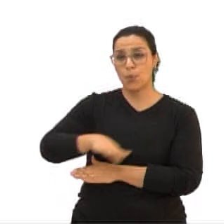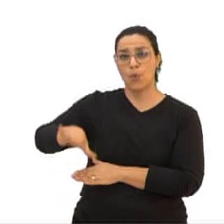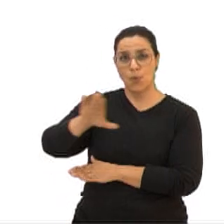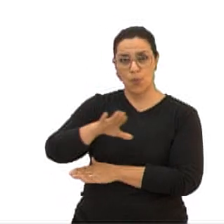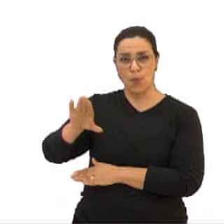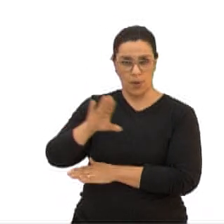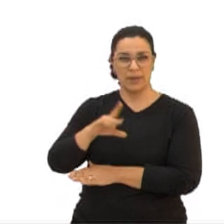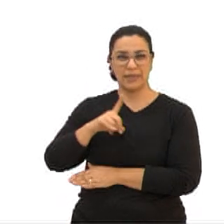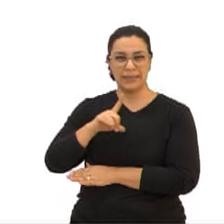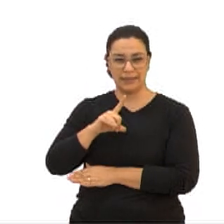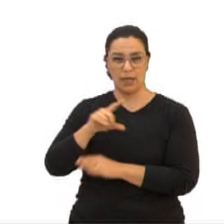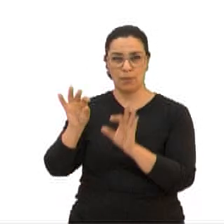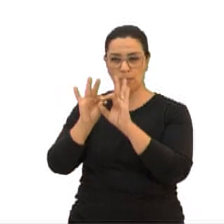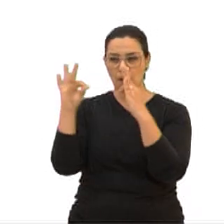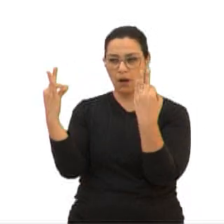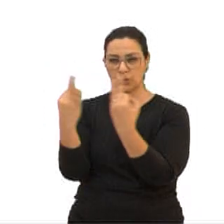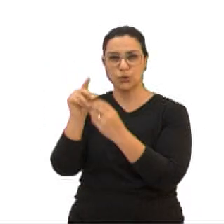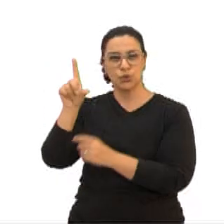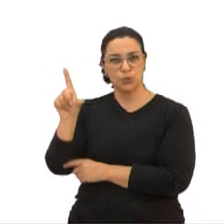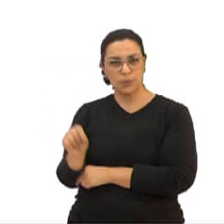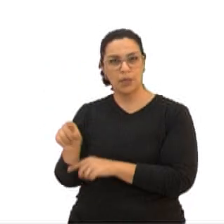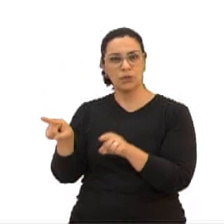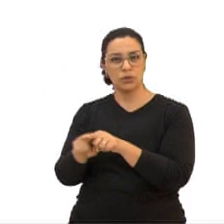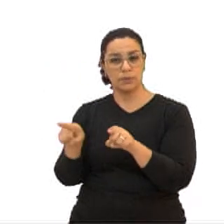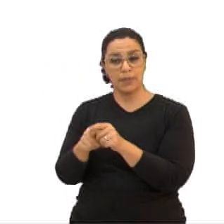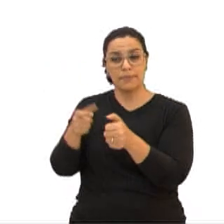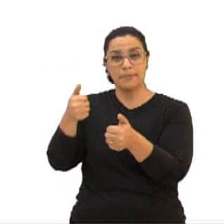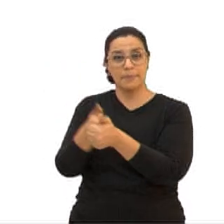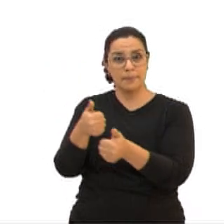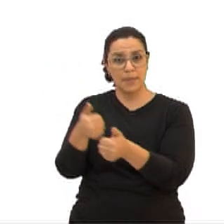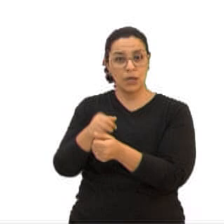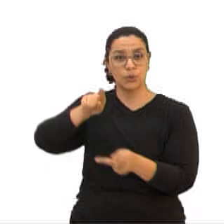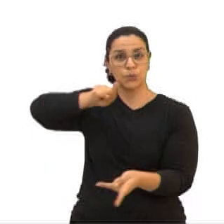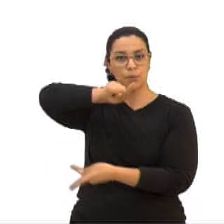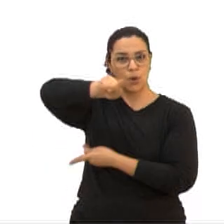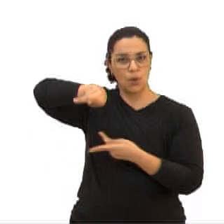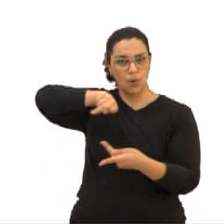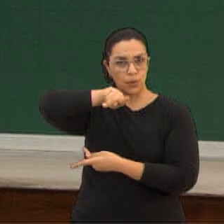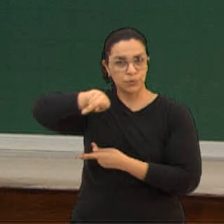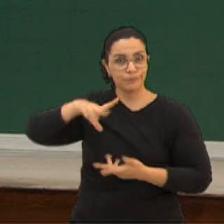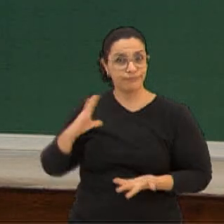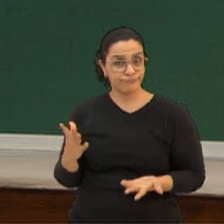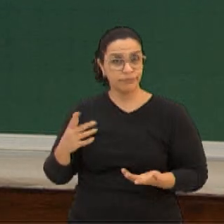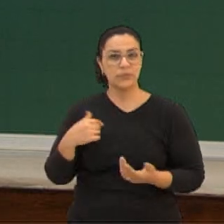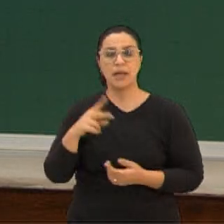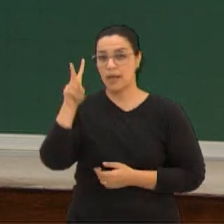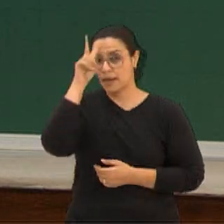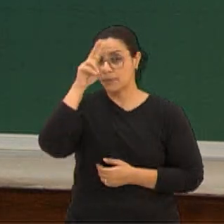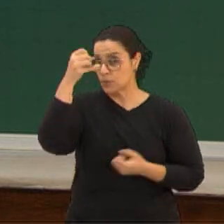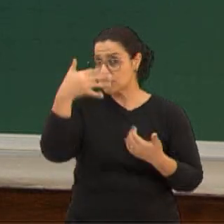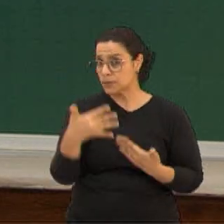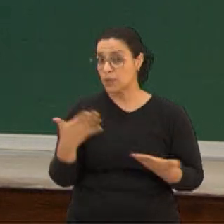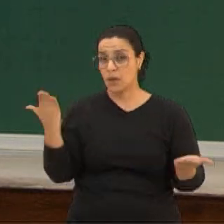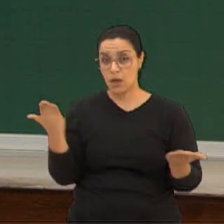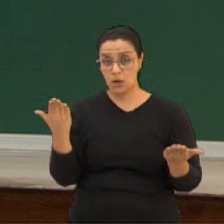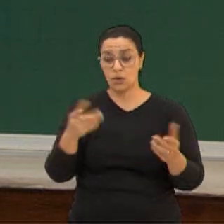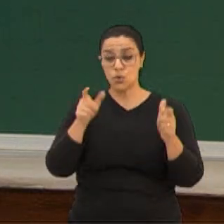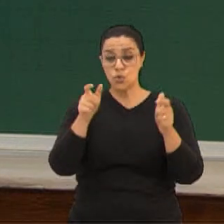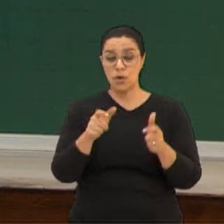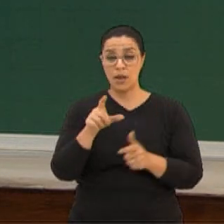em baixas latitudes em função da proximidade com os polos. Lembre-se daquilo que eu falei